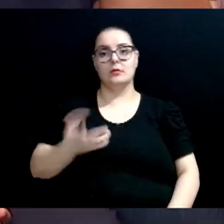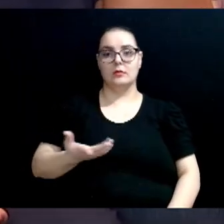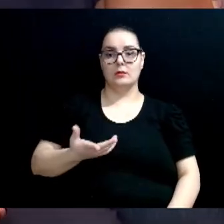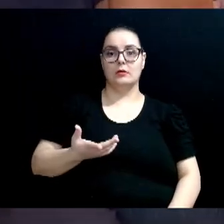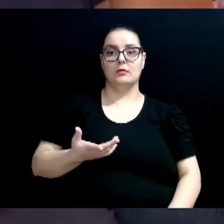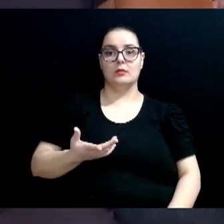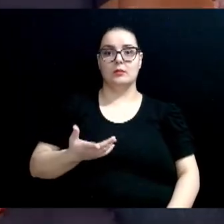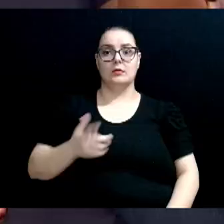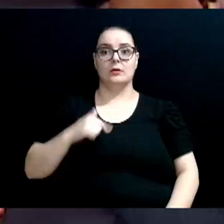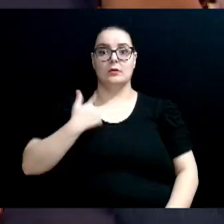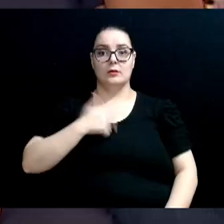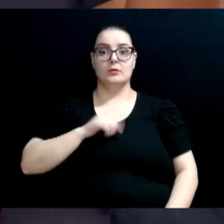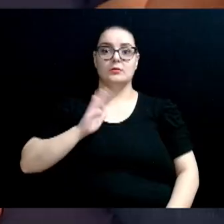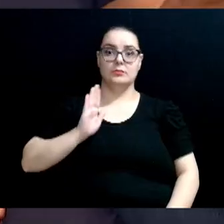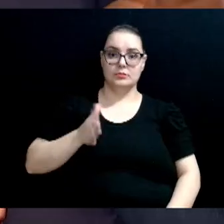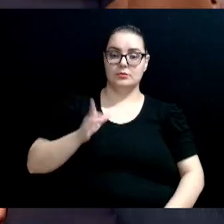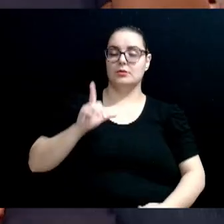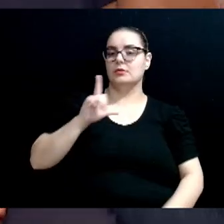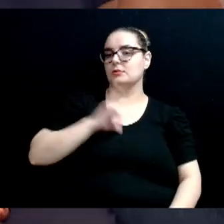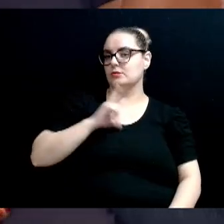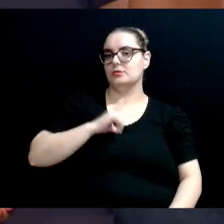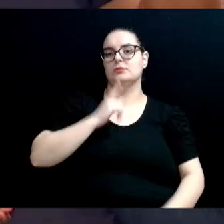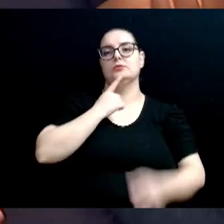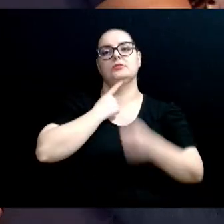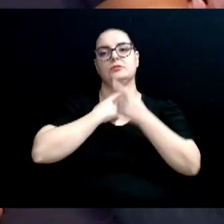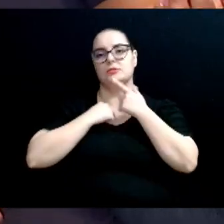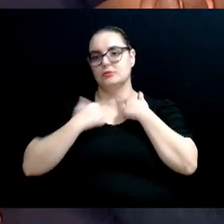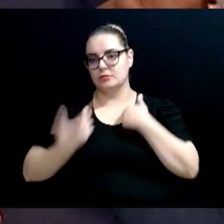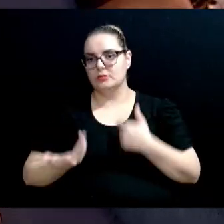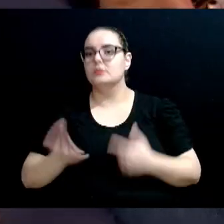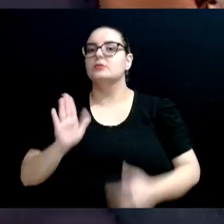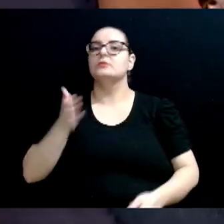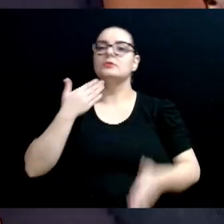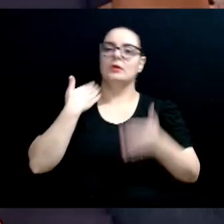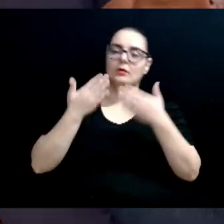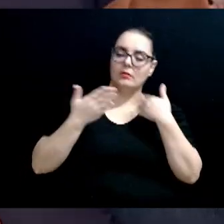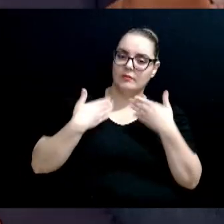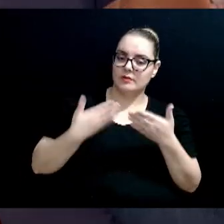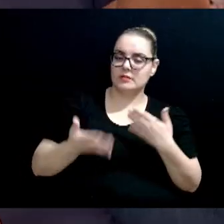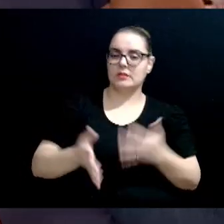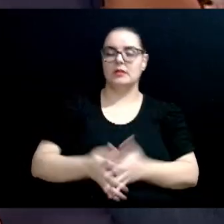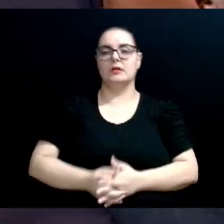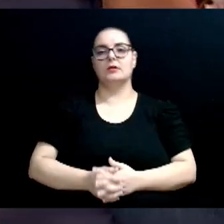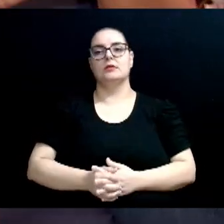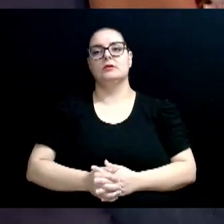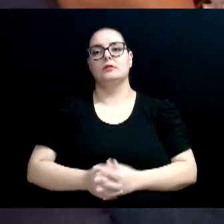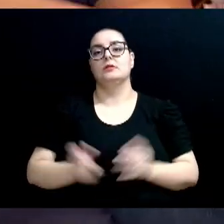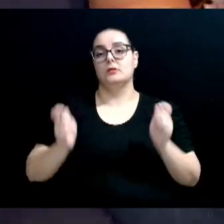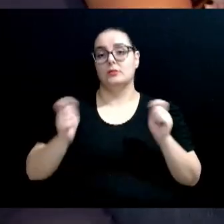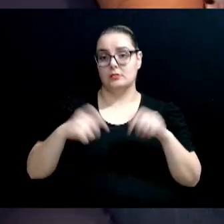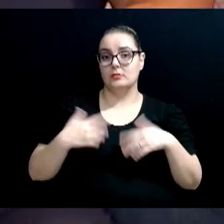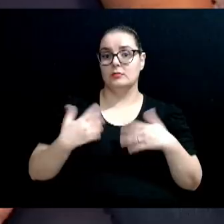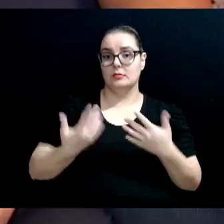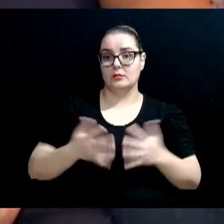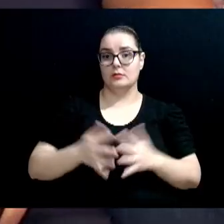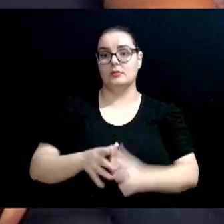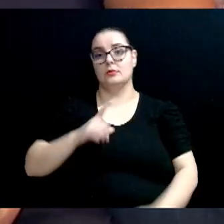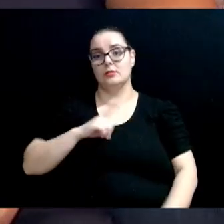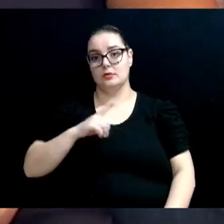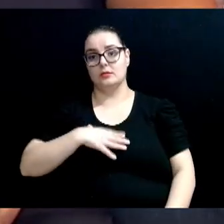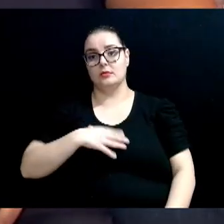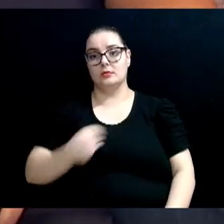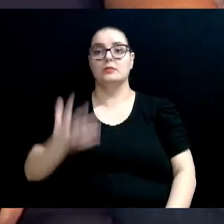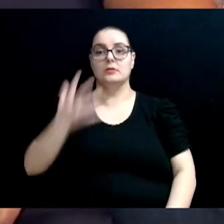já tinha desejo, já tinha comentado, né, sobre a possibilidade de ter filhos por